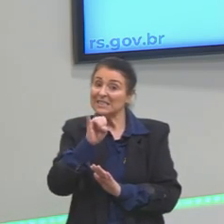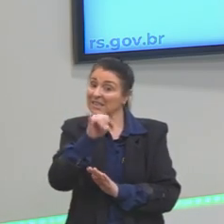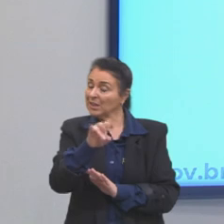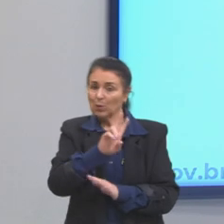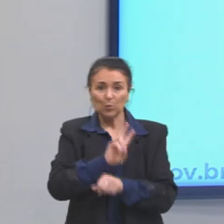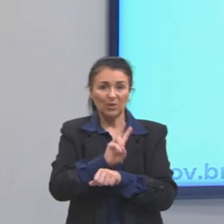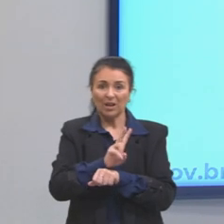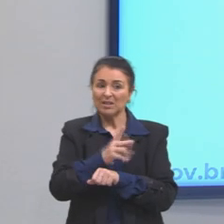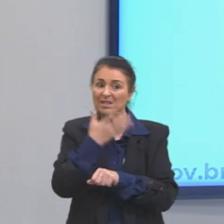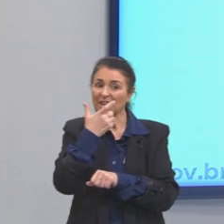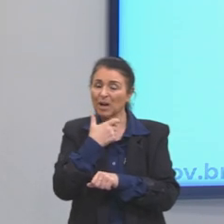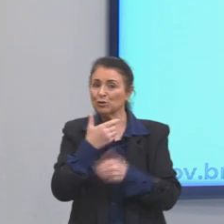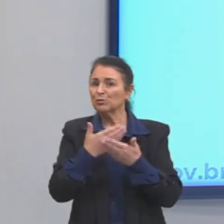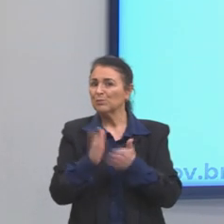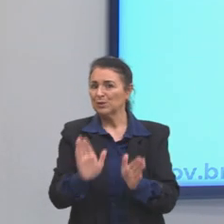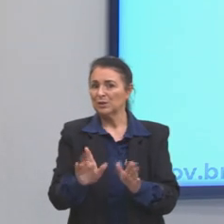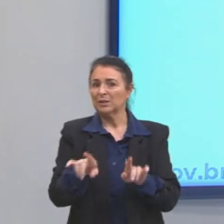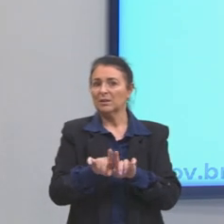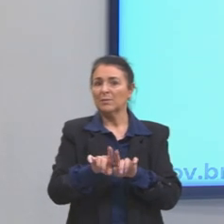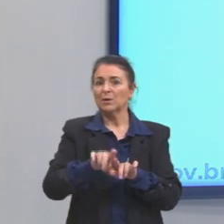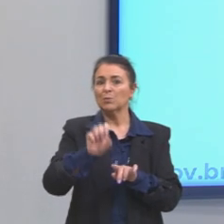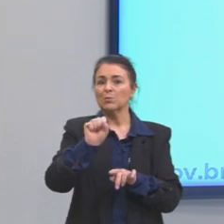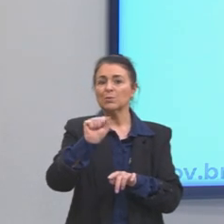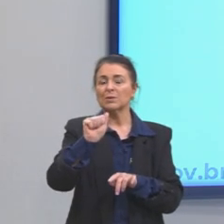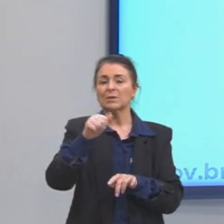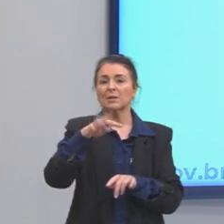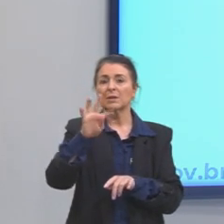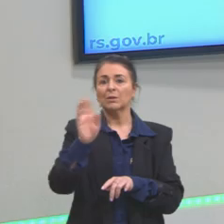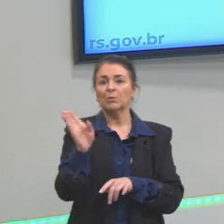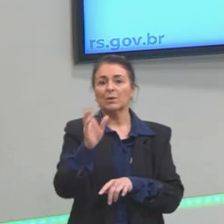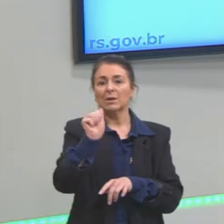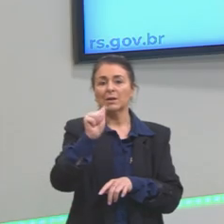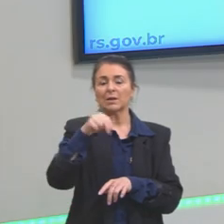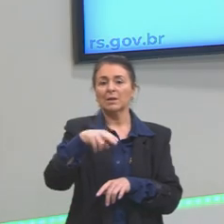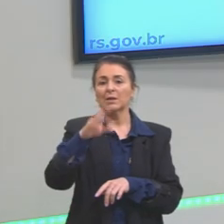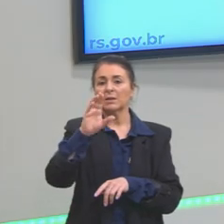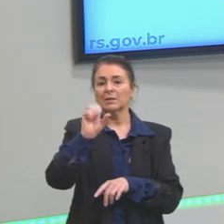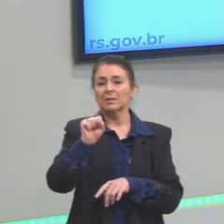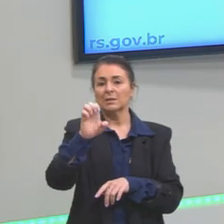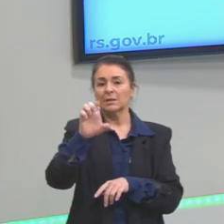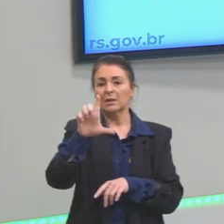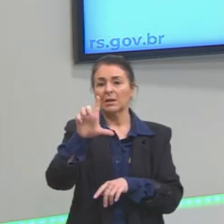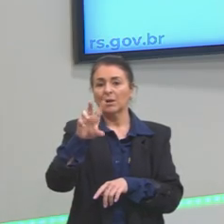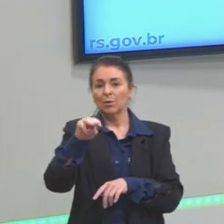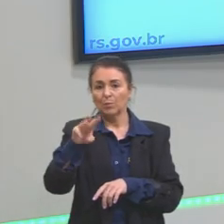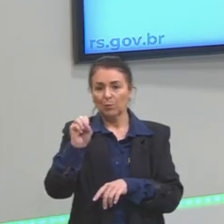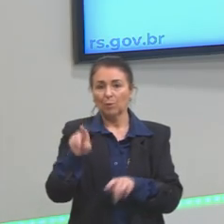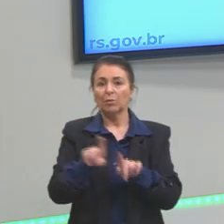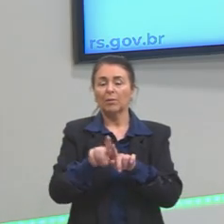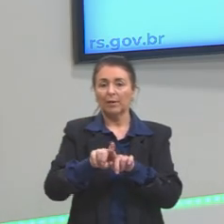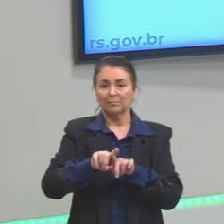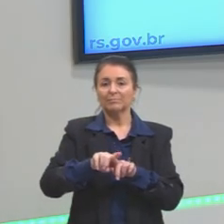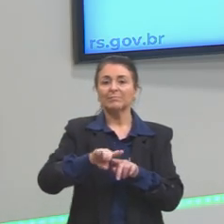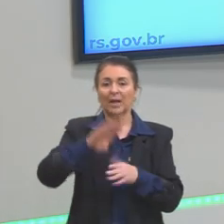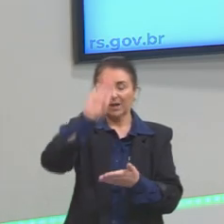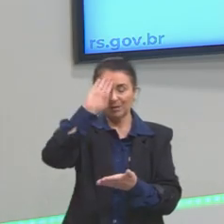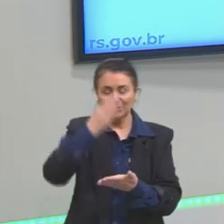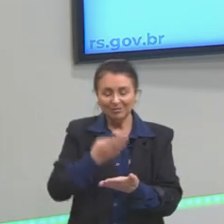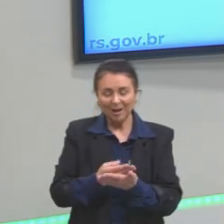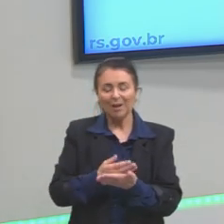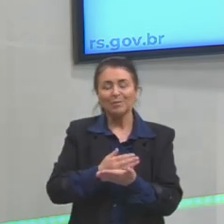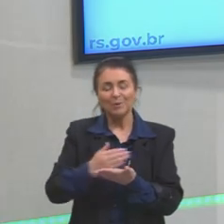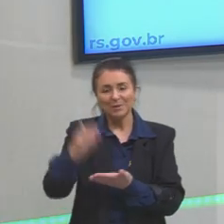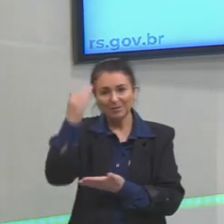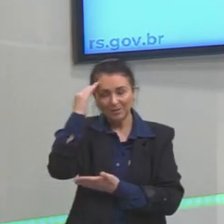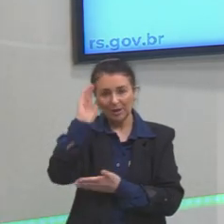também eu tenho camarada que que o Santo Anselmo creio para compreender também na mesma perspectiva do e em